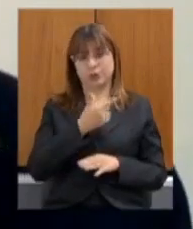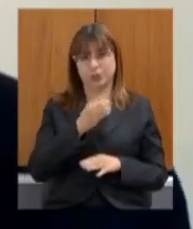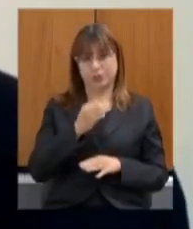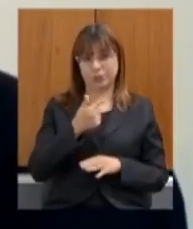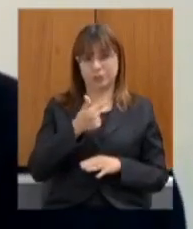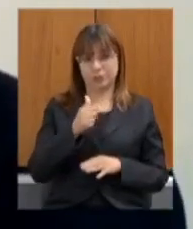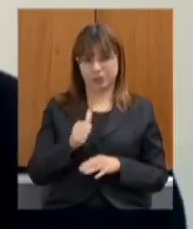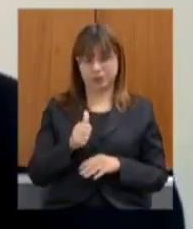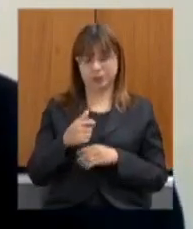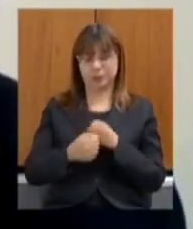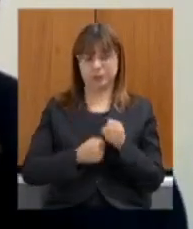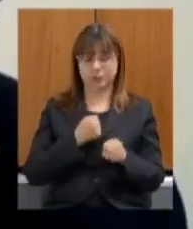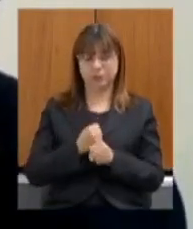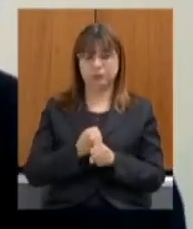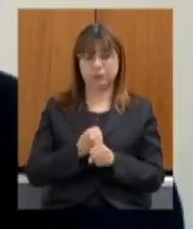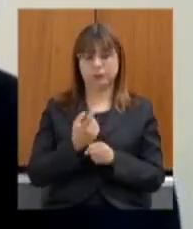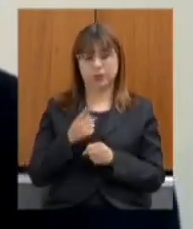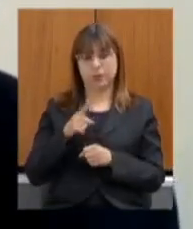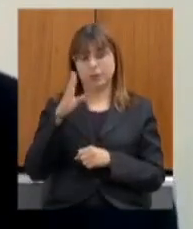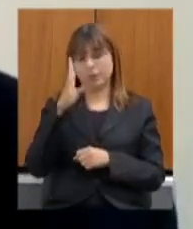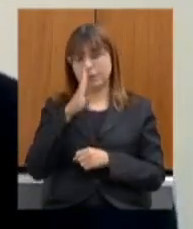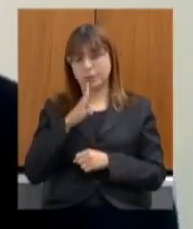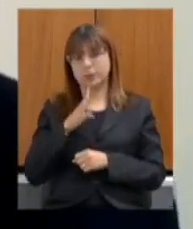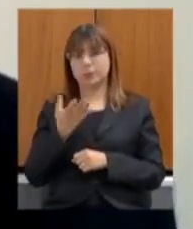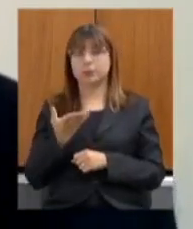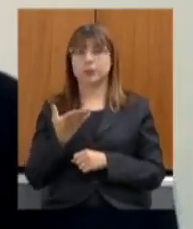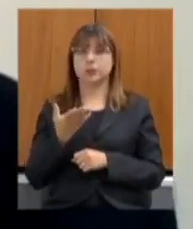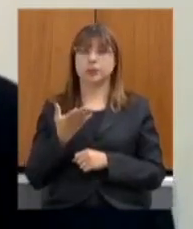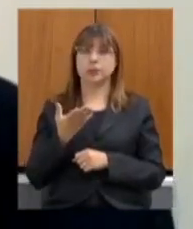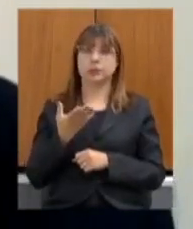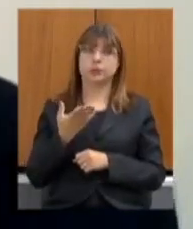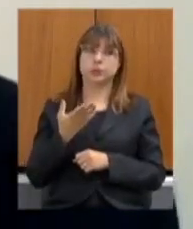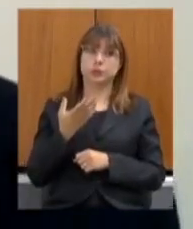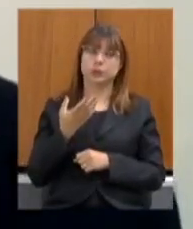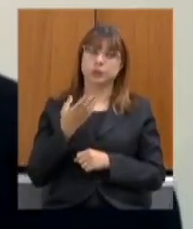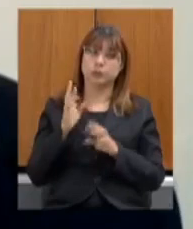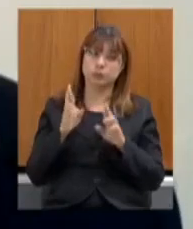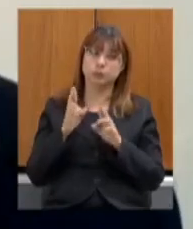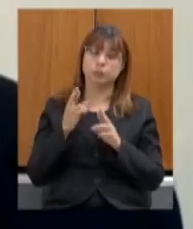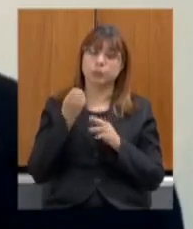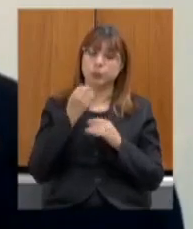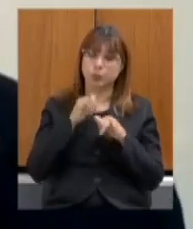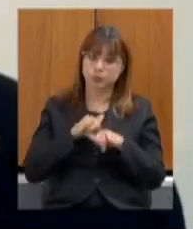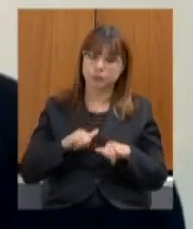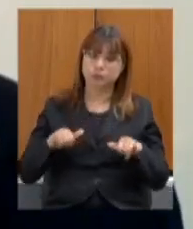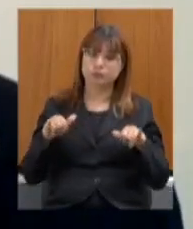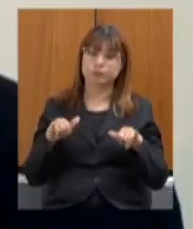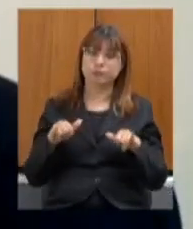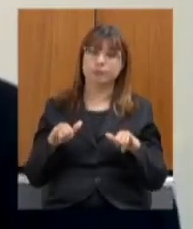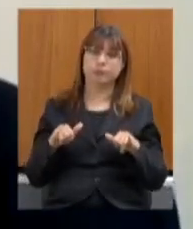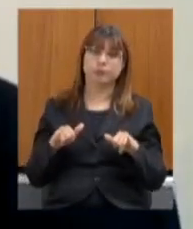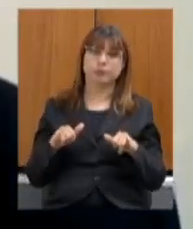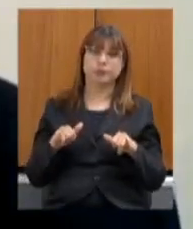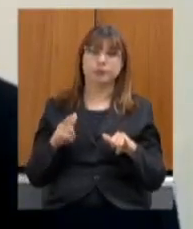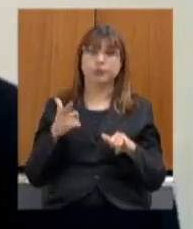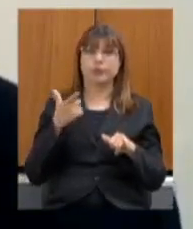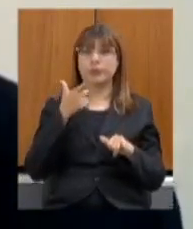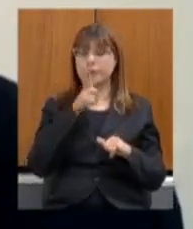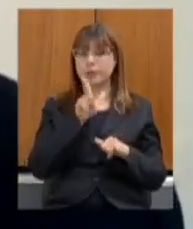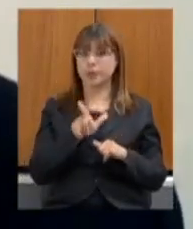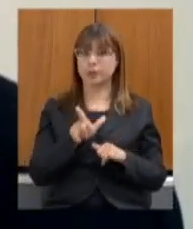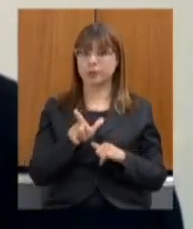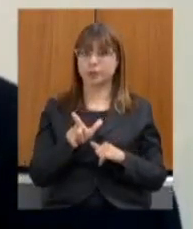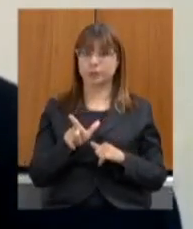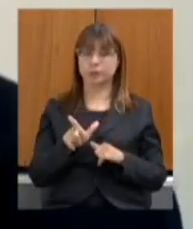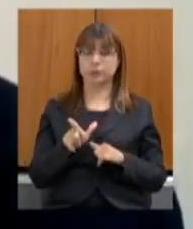ele, que é o termômetro principal, tem a boa notícia de ter, fechar aí, mais